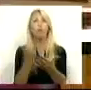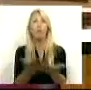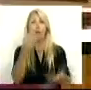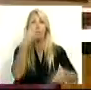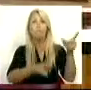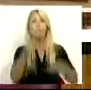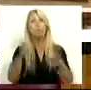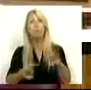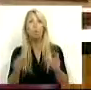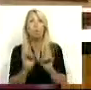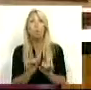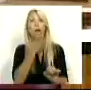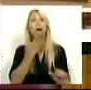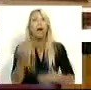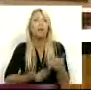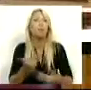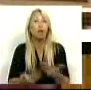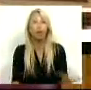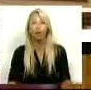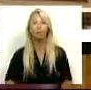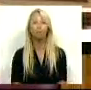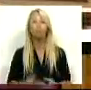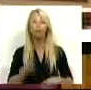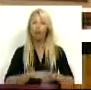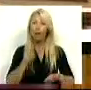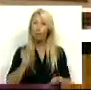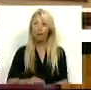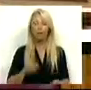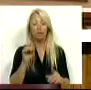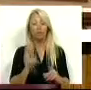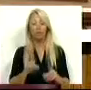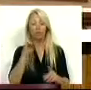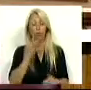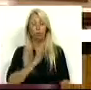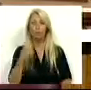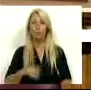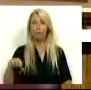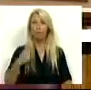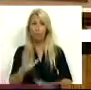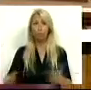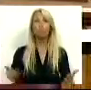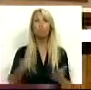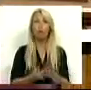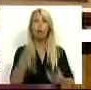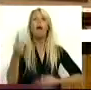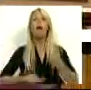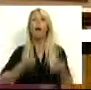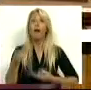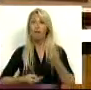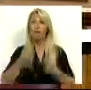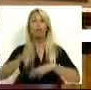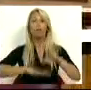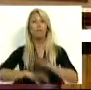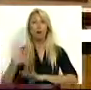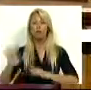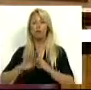da sua desejável harmonia. É por isso, Sra. Presidente, que os Verdes propõem uma avaliação do impacto do Plano